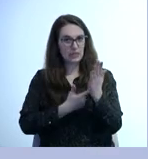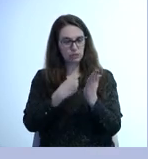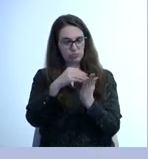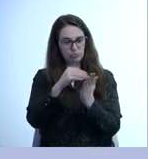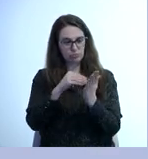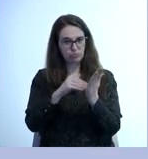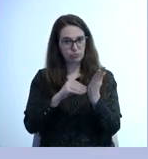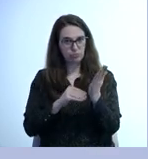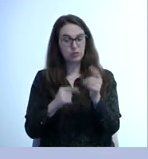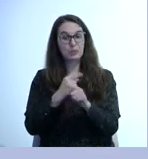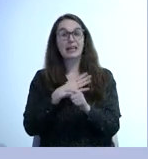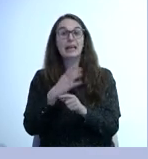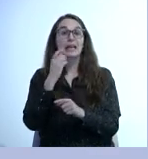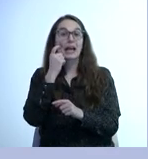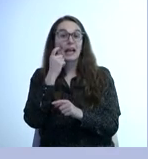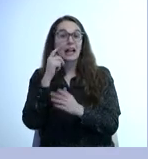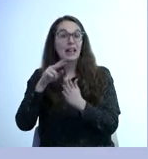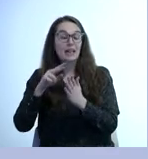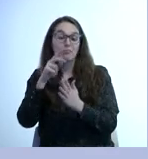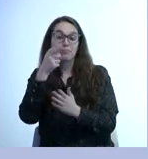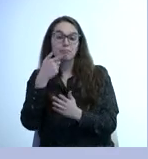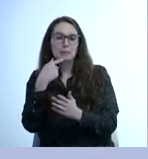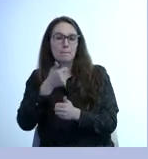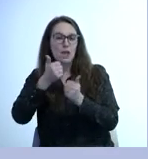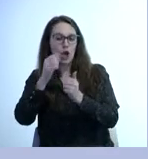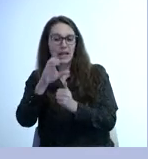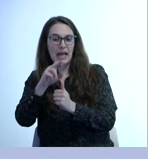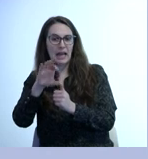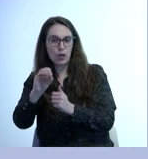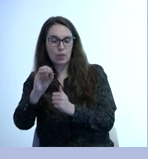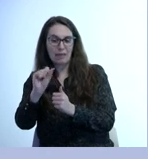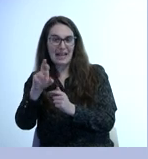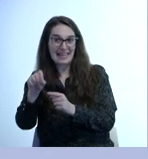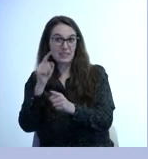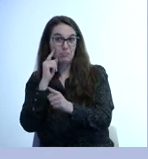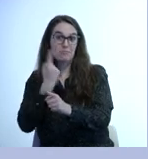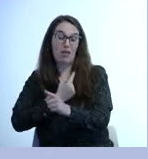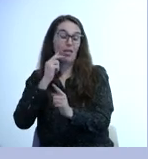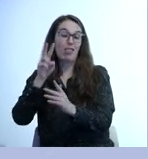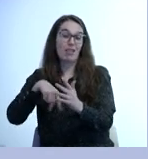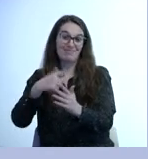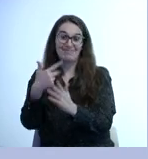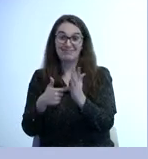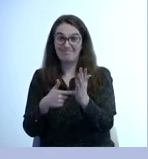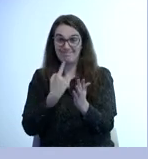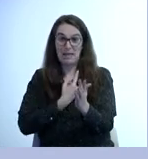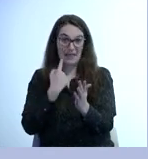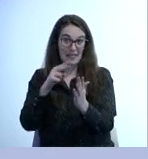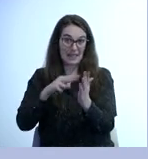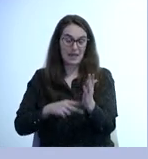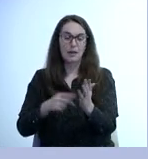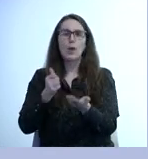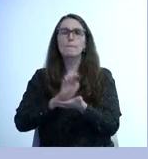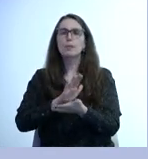procuramos aproximar à obra de Carrilho da Graça lemos e que para todos nos é muito querido, porque sintetiza muito do que é a obra de João Luís Carrilho da Graça, que foi